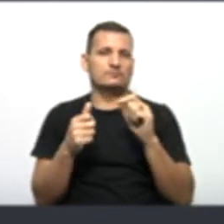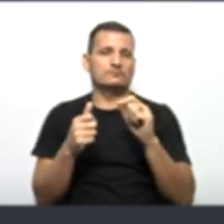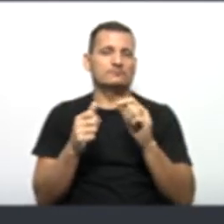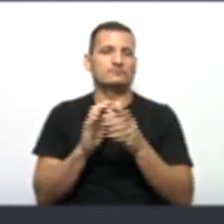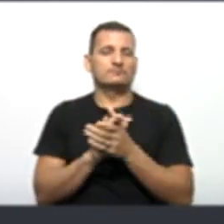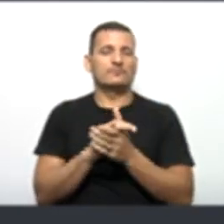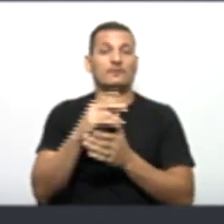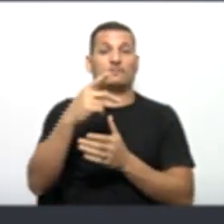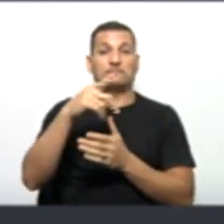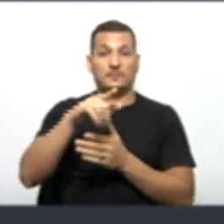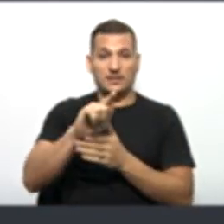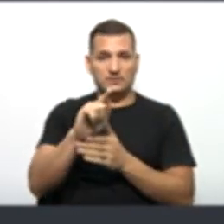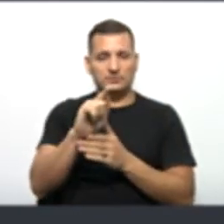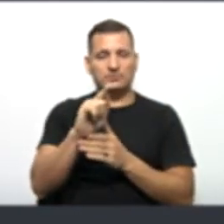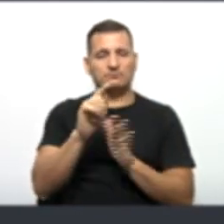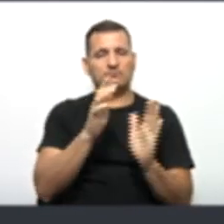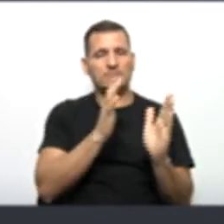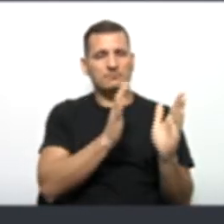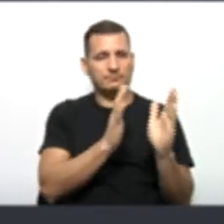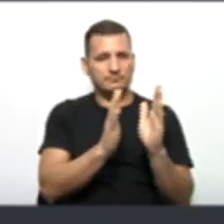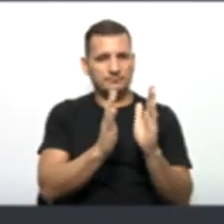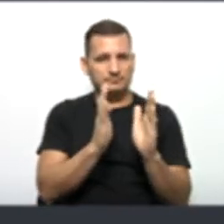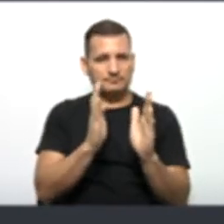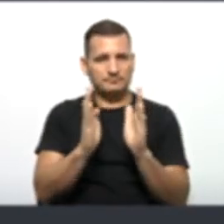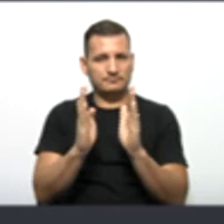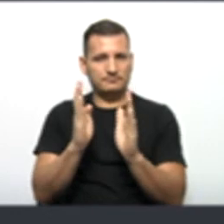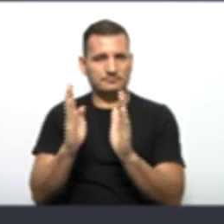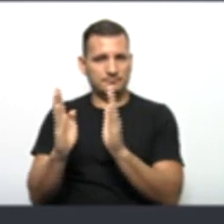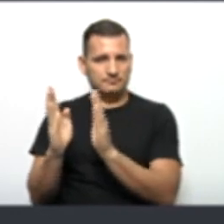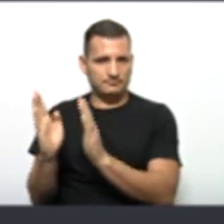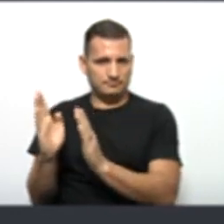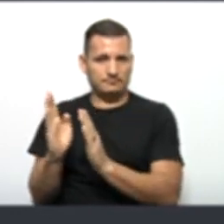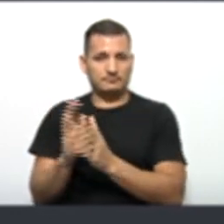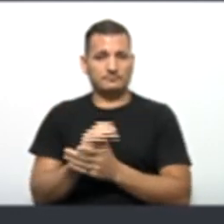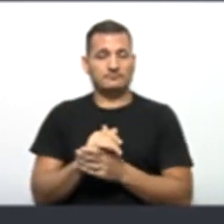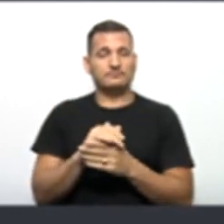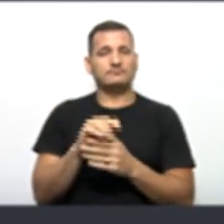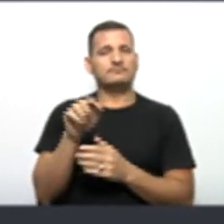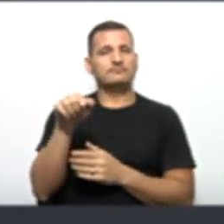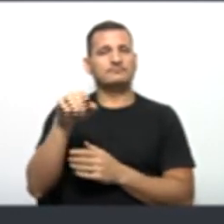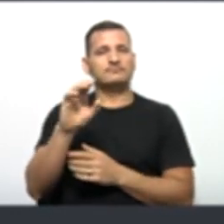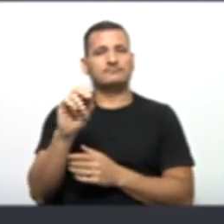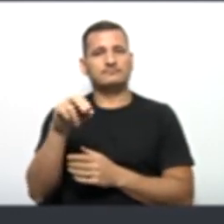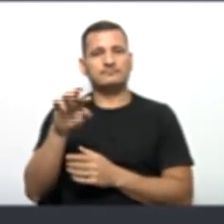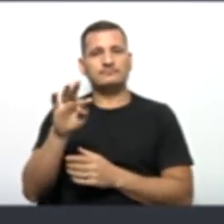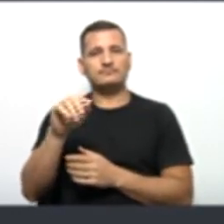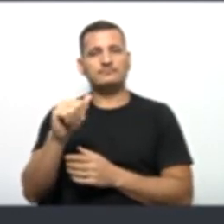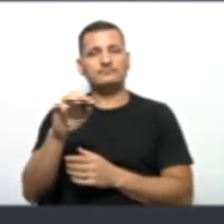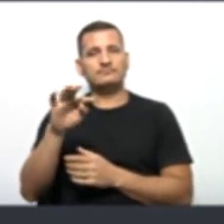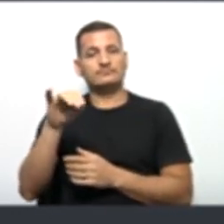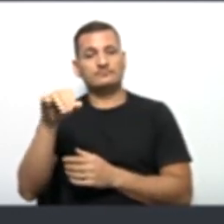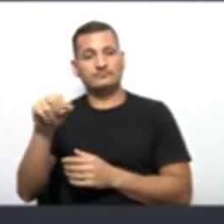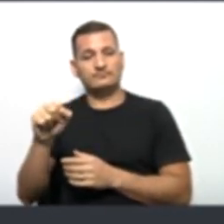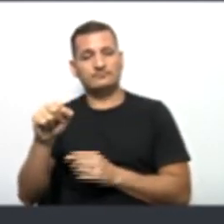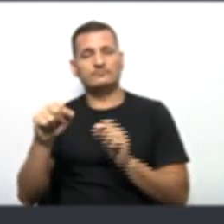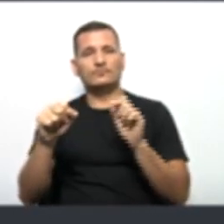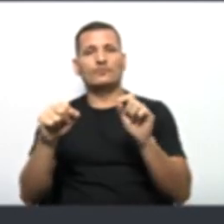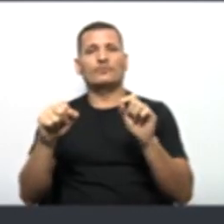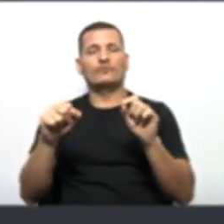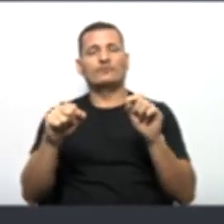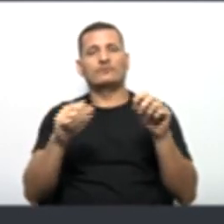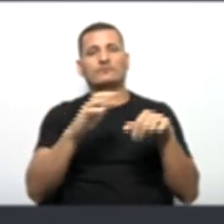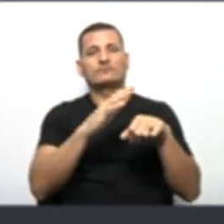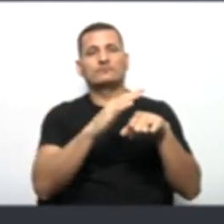nossas páginas certo então esse contatos aqui ó ele vai puxar a função ver